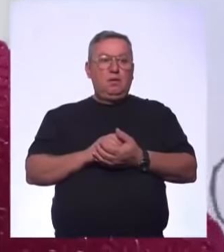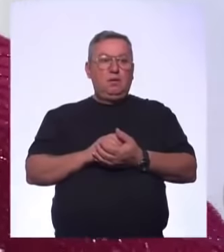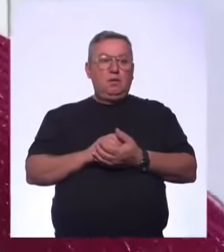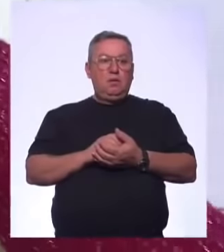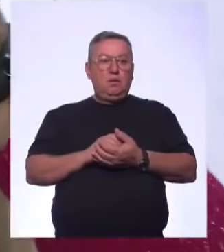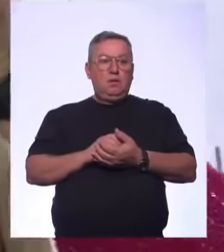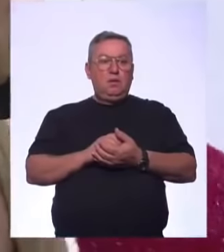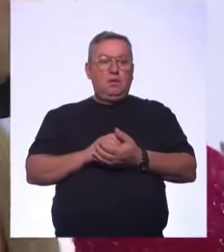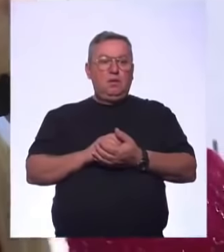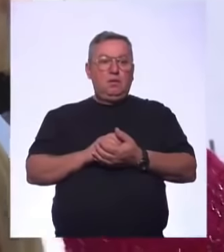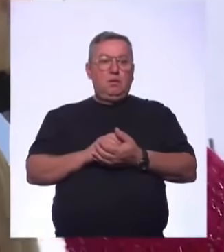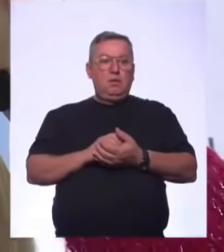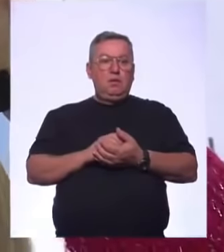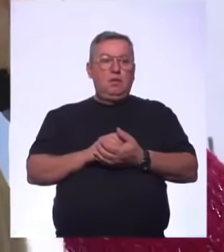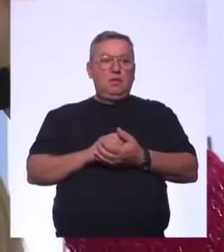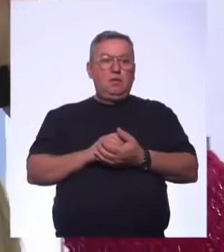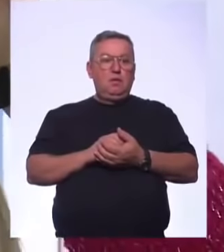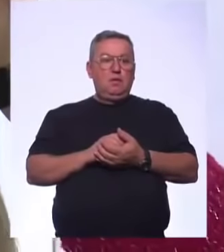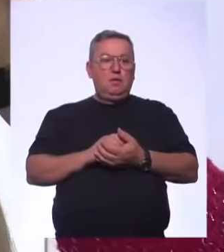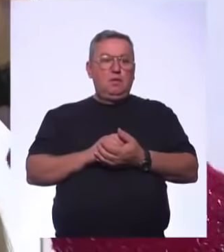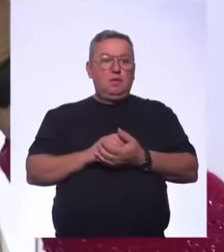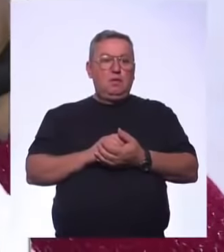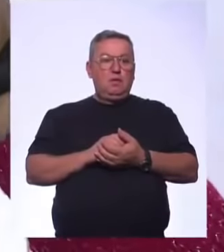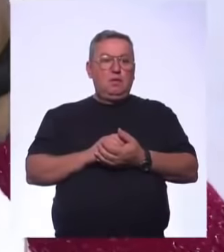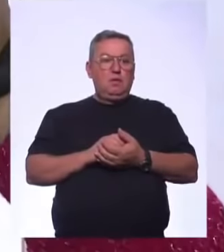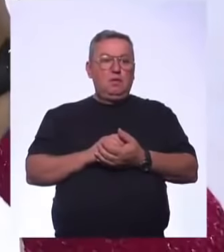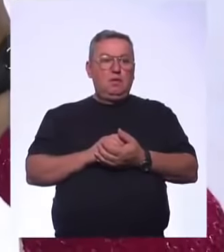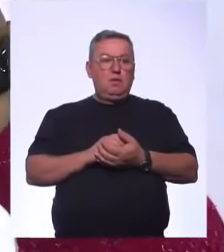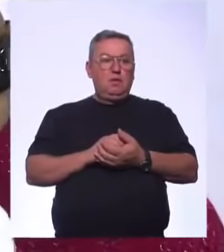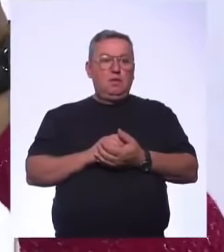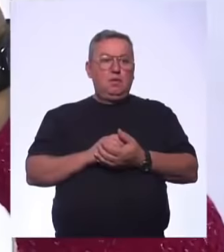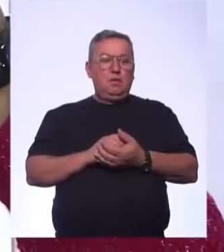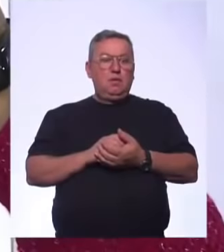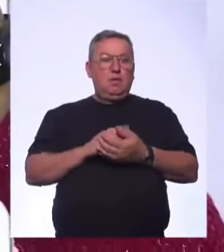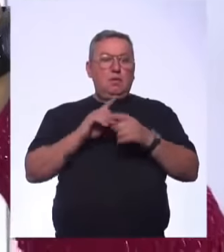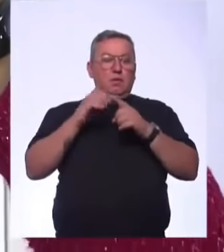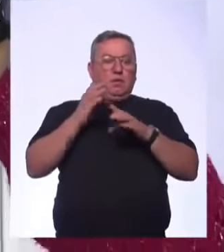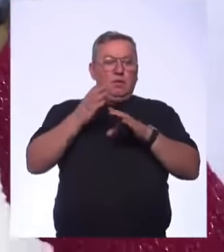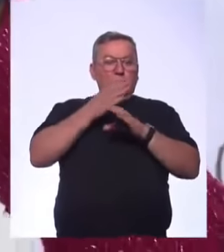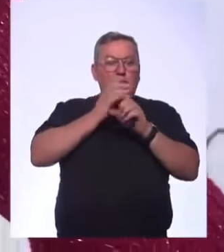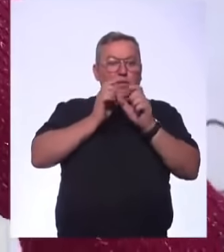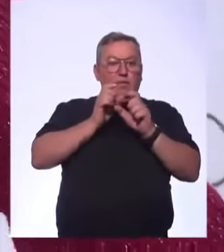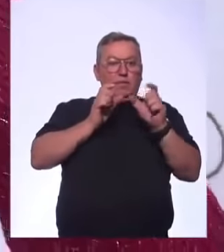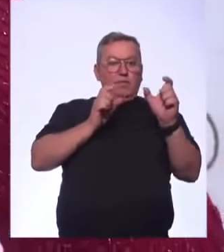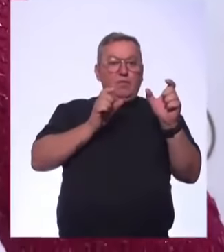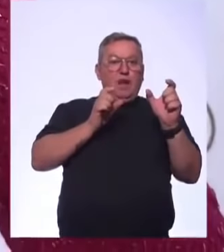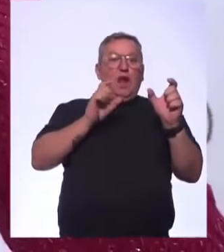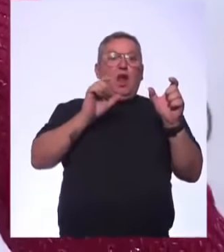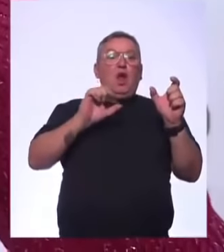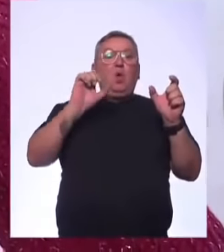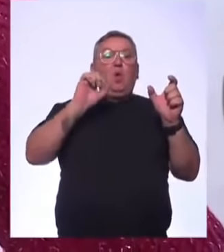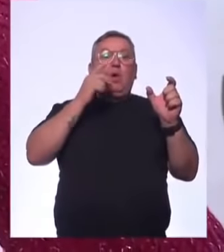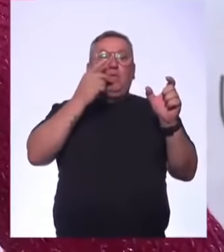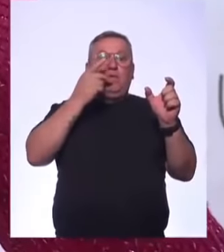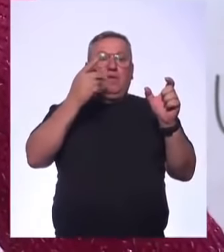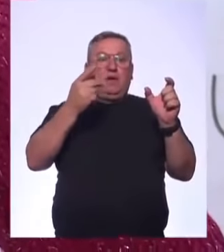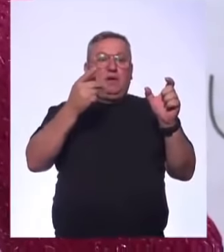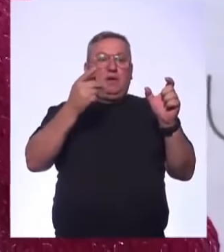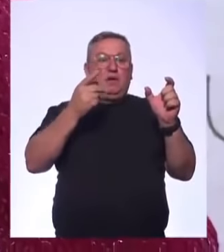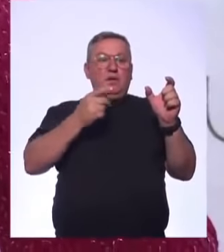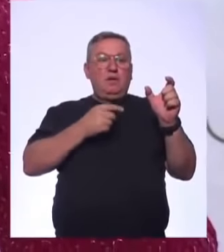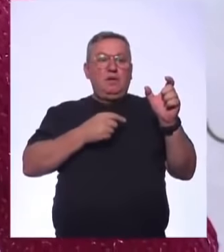Acho que não vai dar, né? Tá bem aqui, ó. Do lado da palavra about tem a pronúncia, que tá aqui bem do